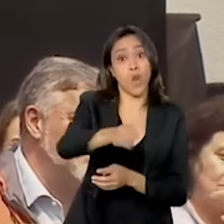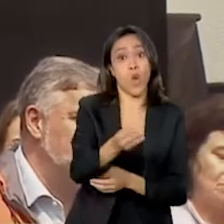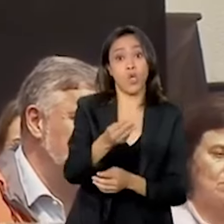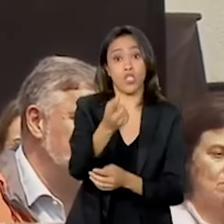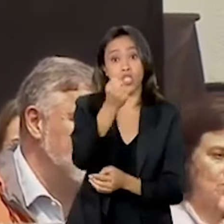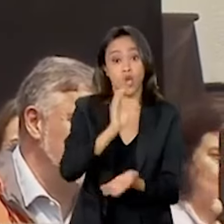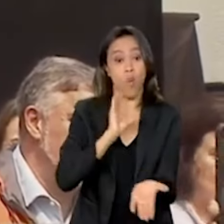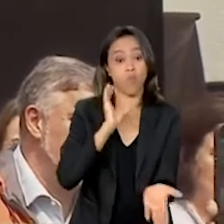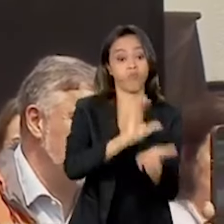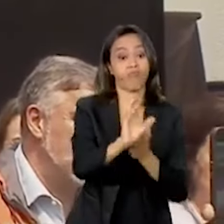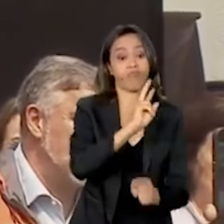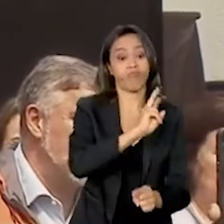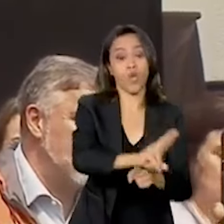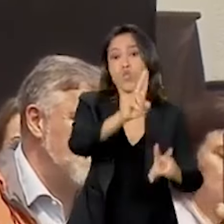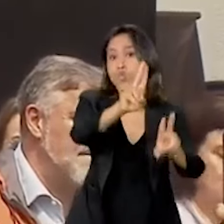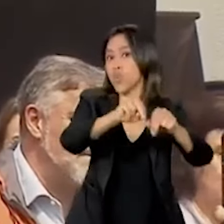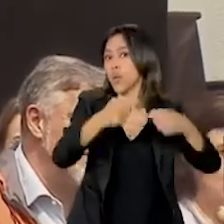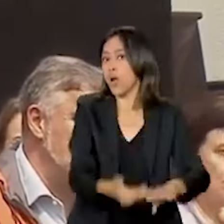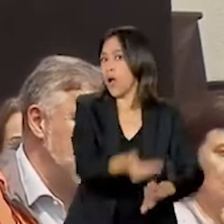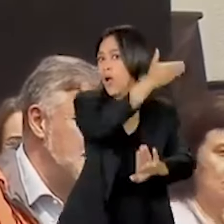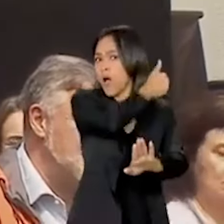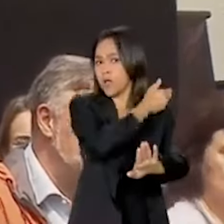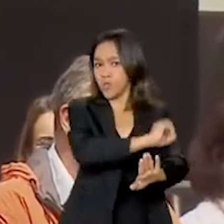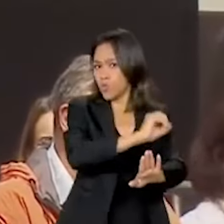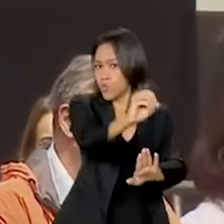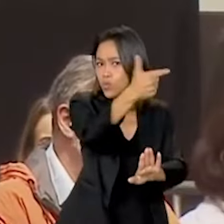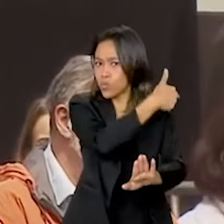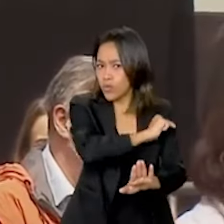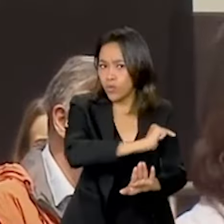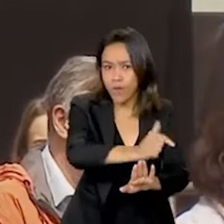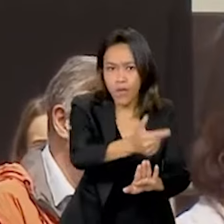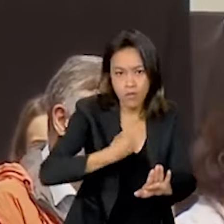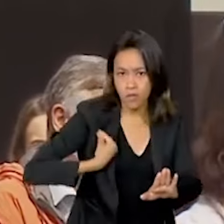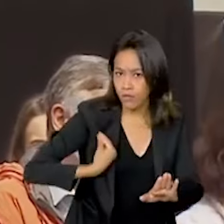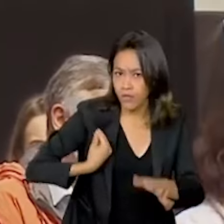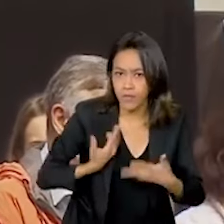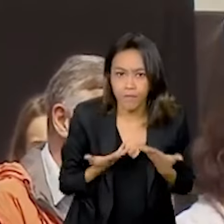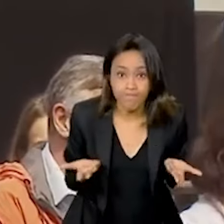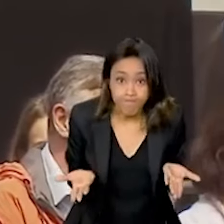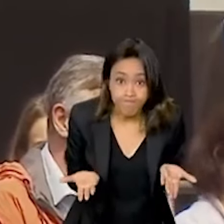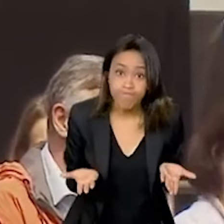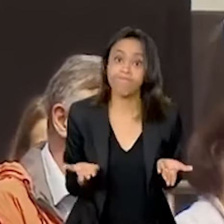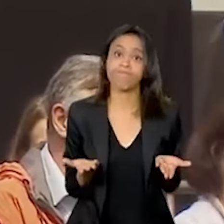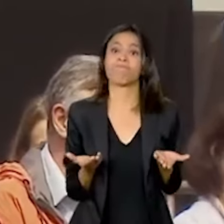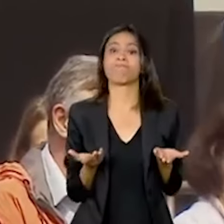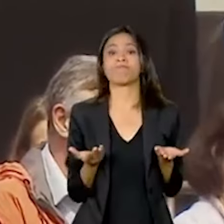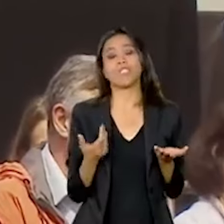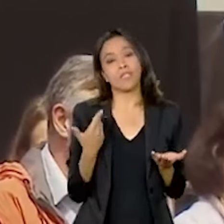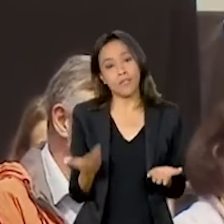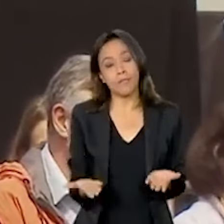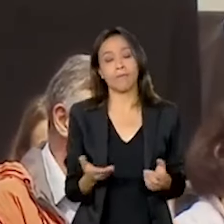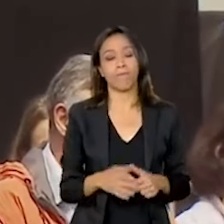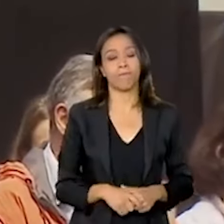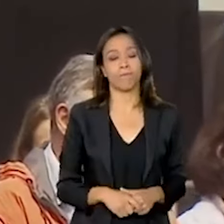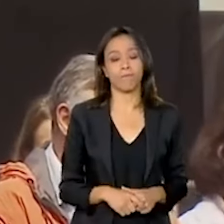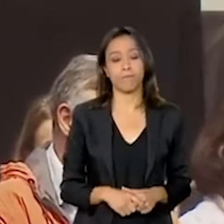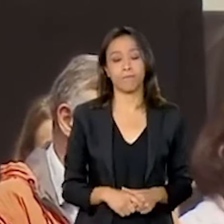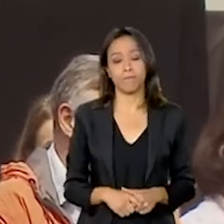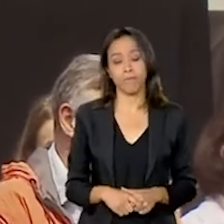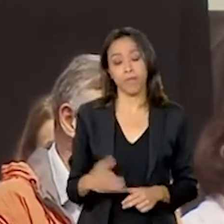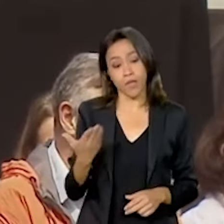eles jamais tiveram na vida, mesmo quando tiveram fazendeiro na presidência da República. Então, companheiros